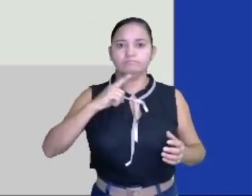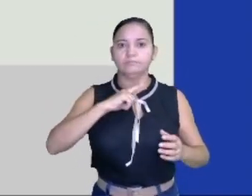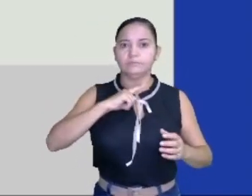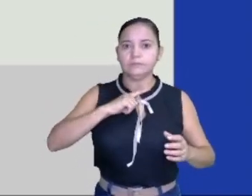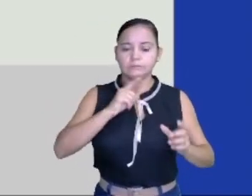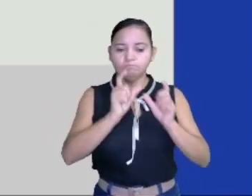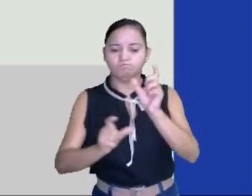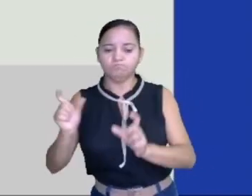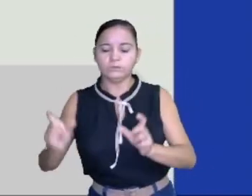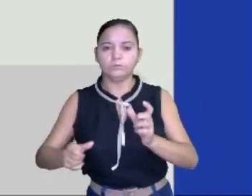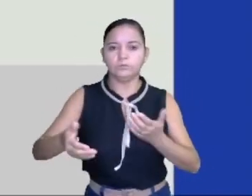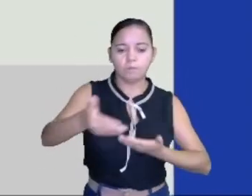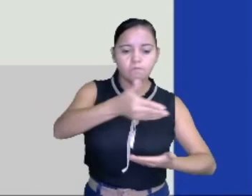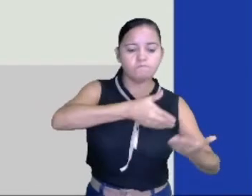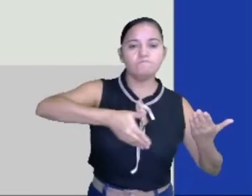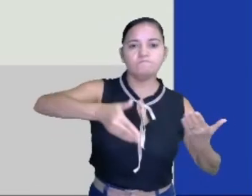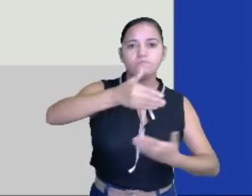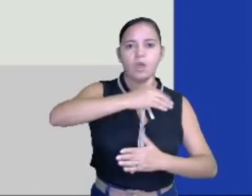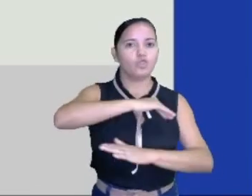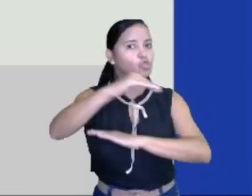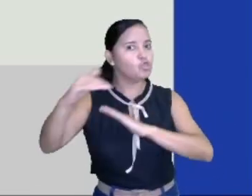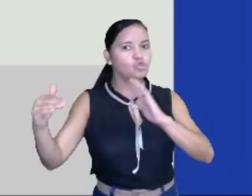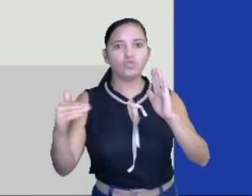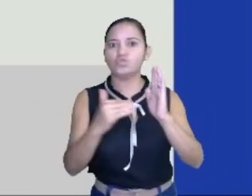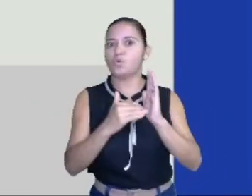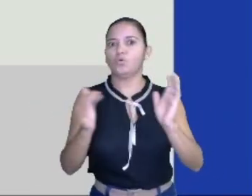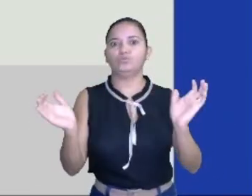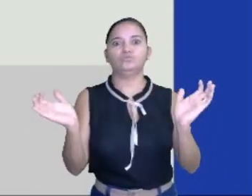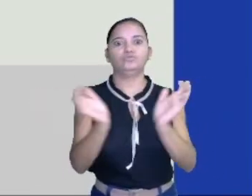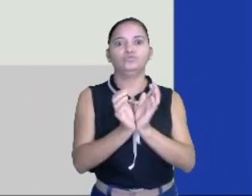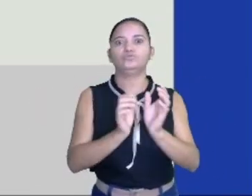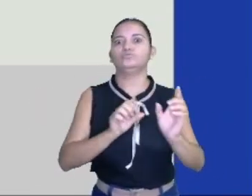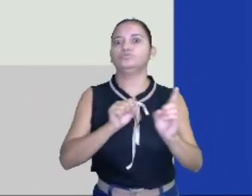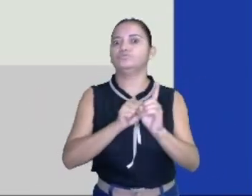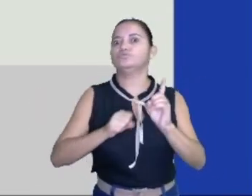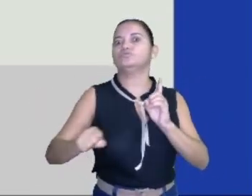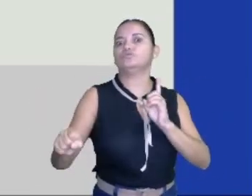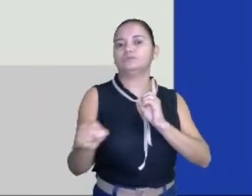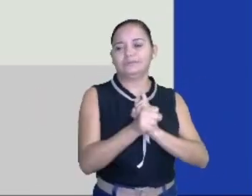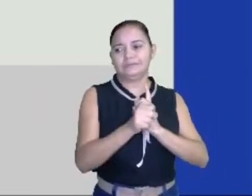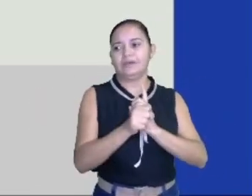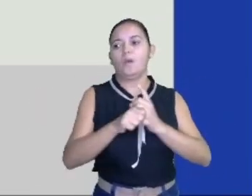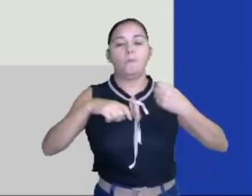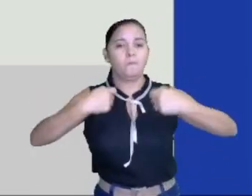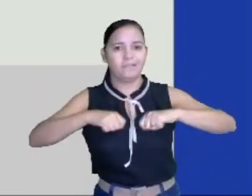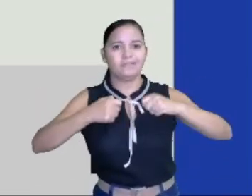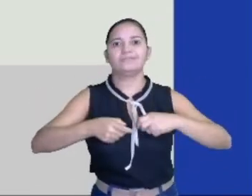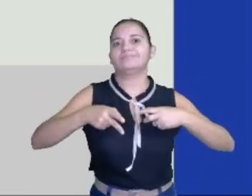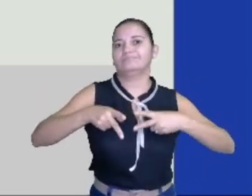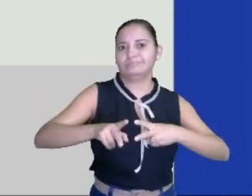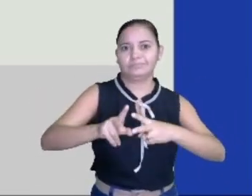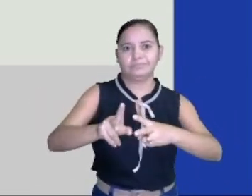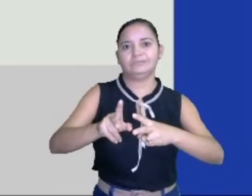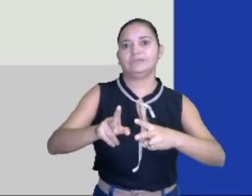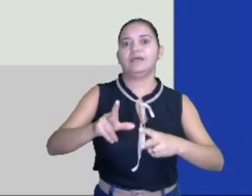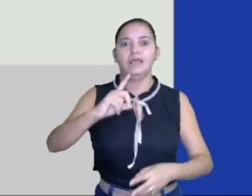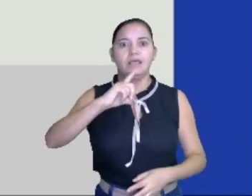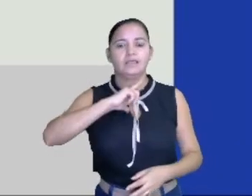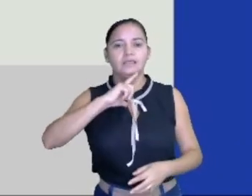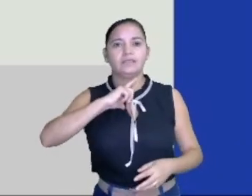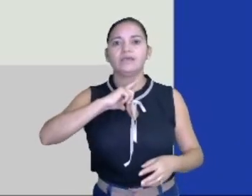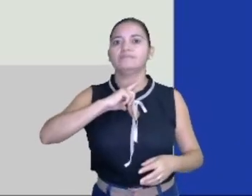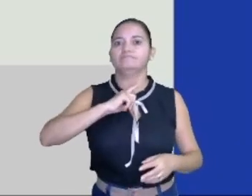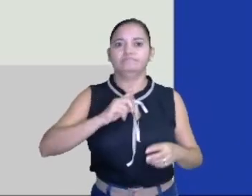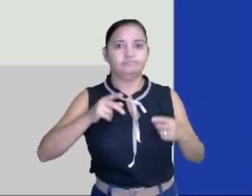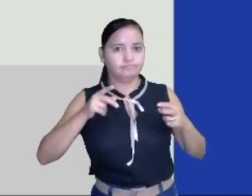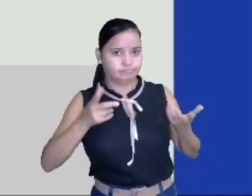do grupo. E todo grupo social também tem que ter continuidade. As interações entre os membros do grupo precisam ser